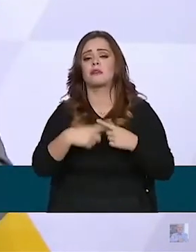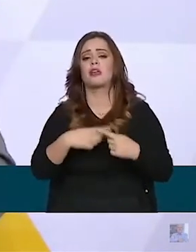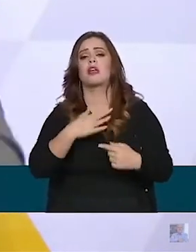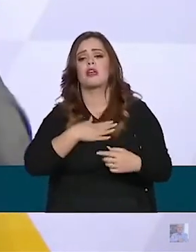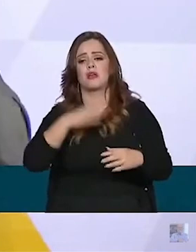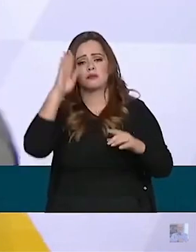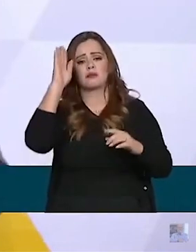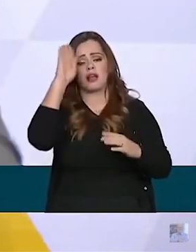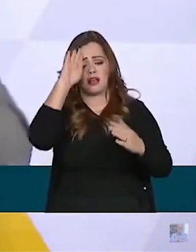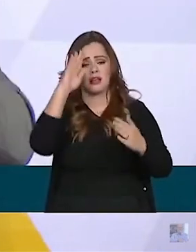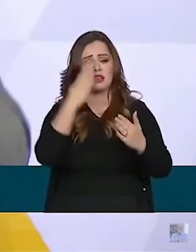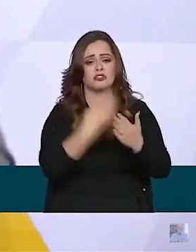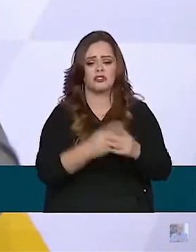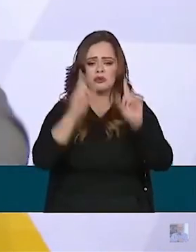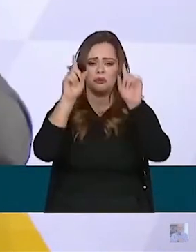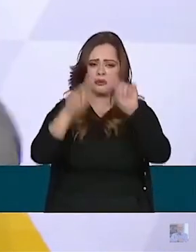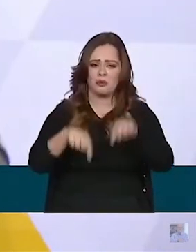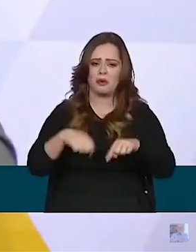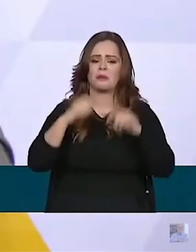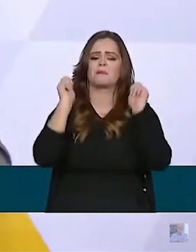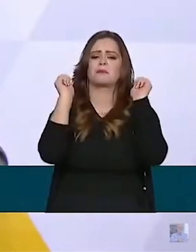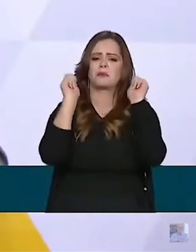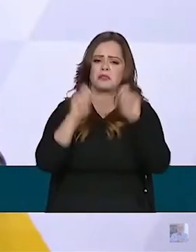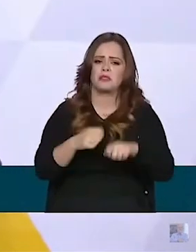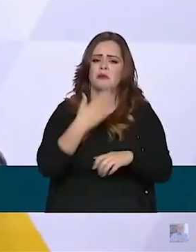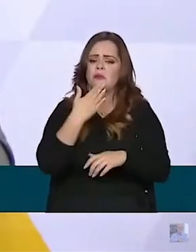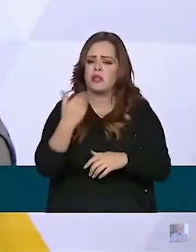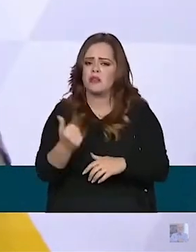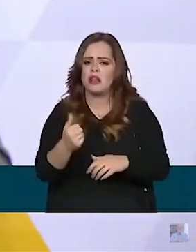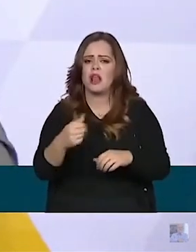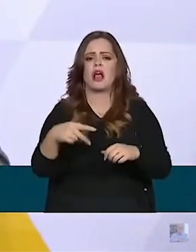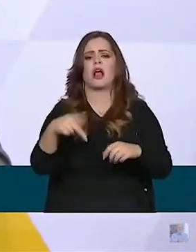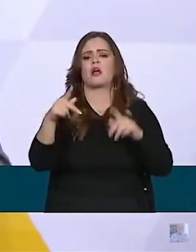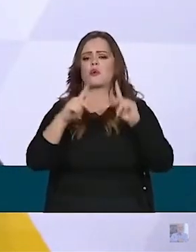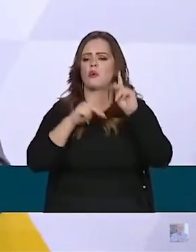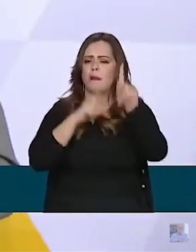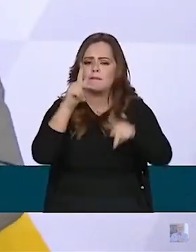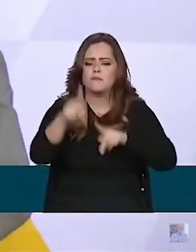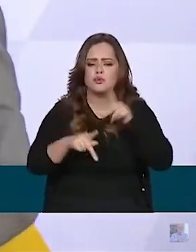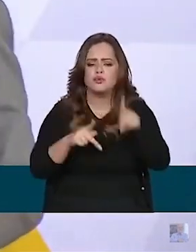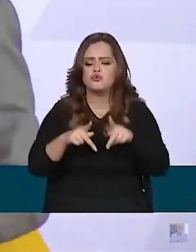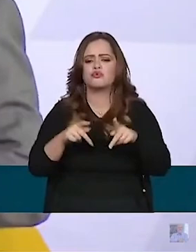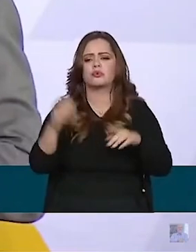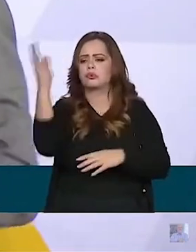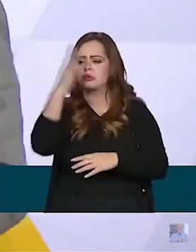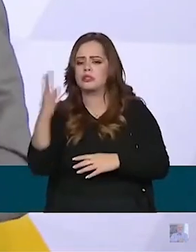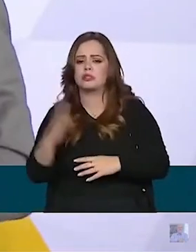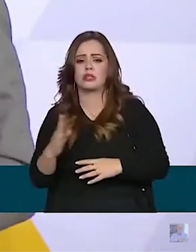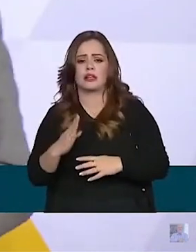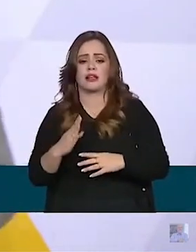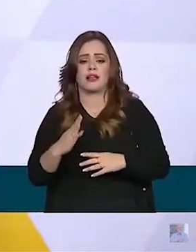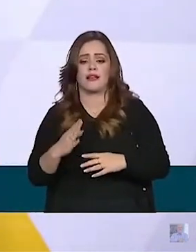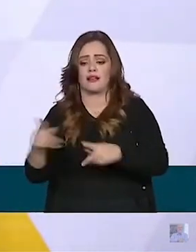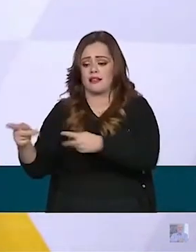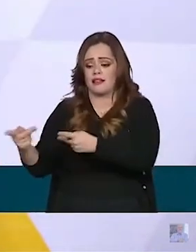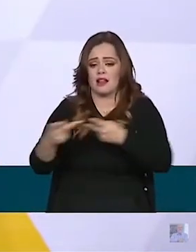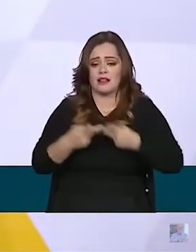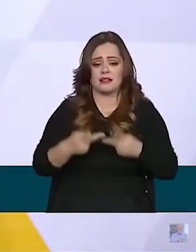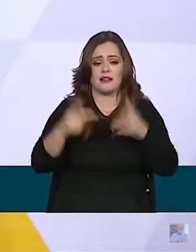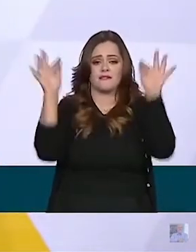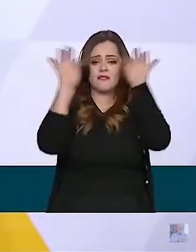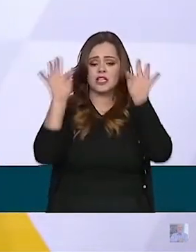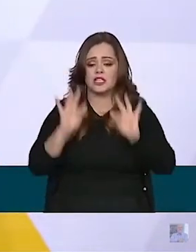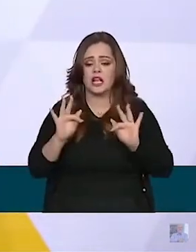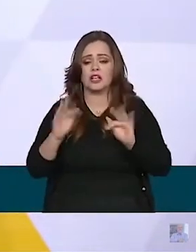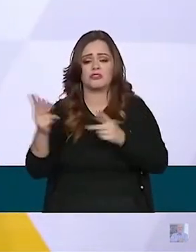que é possível a gente melhorar a vida do povo brasileiro, trazer a alegria de volta, trazer o emprego de